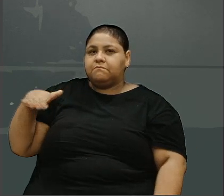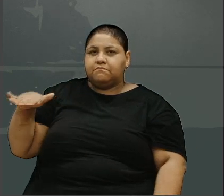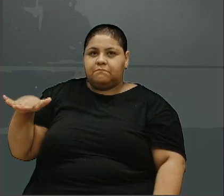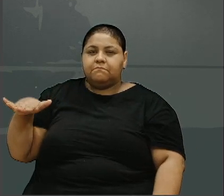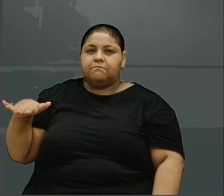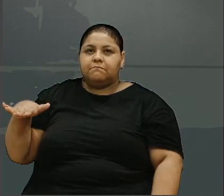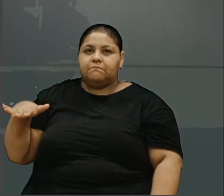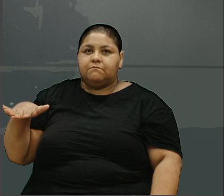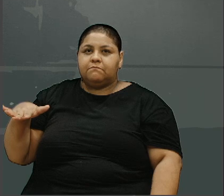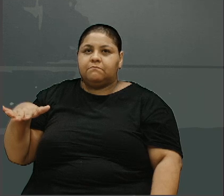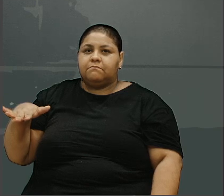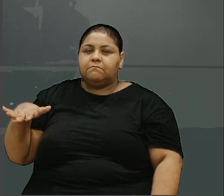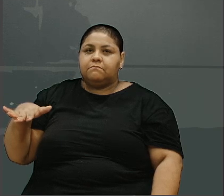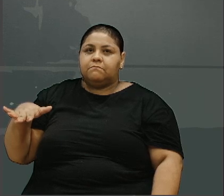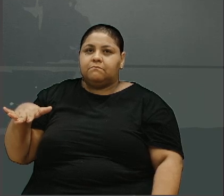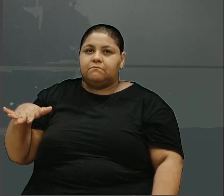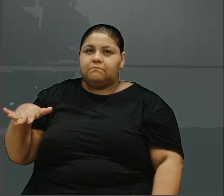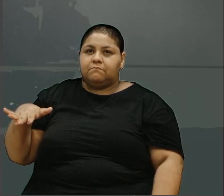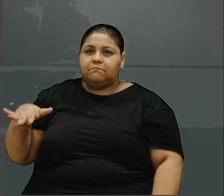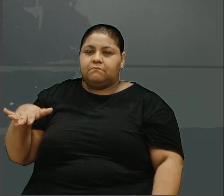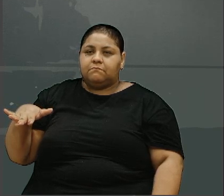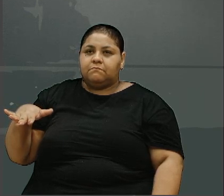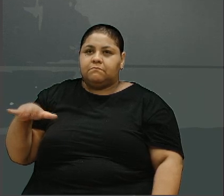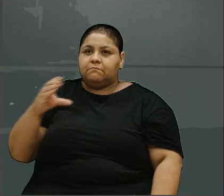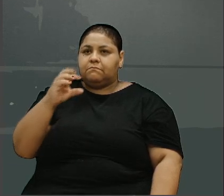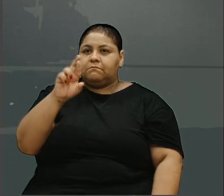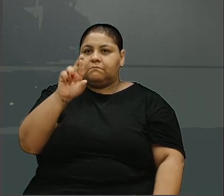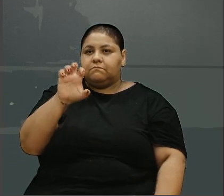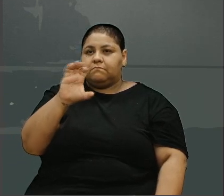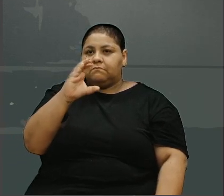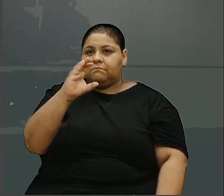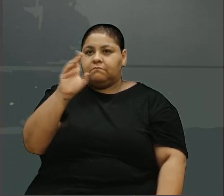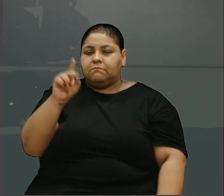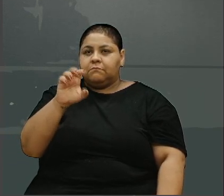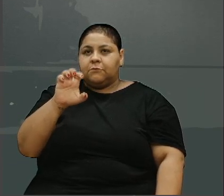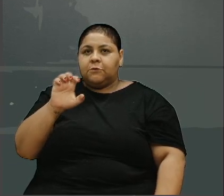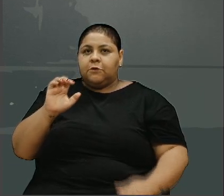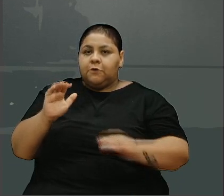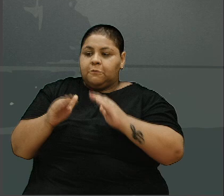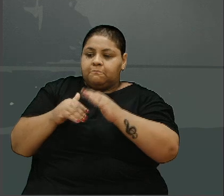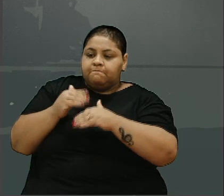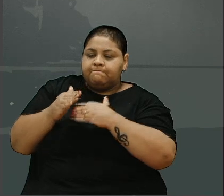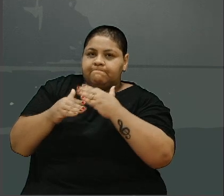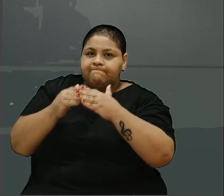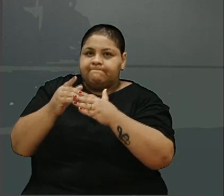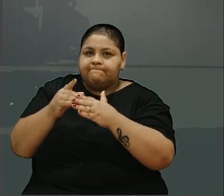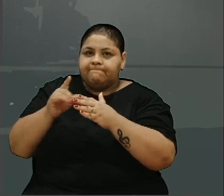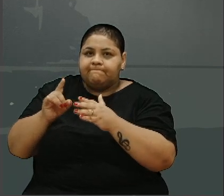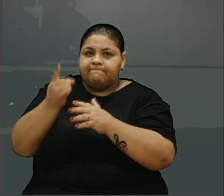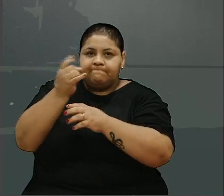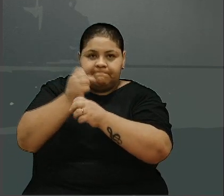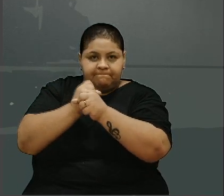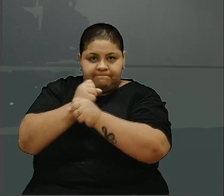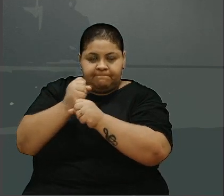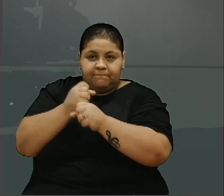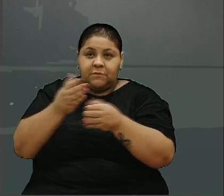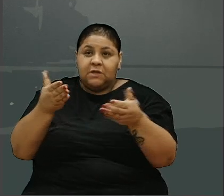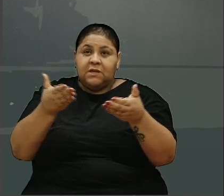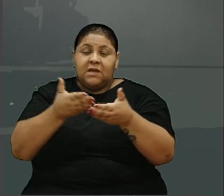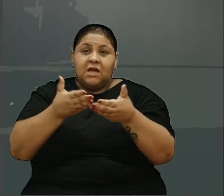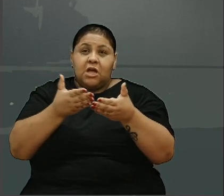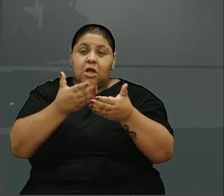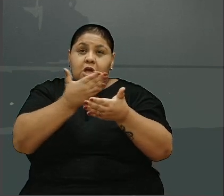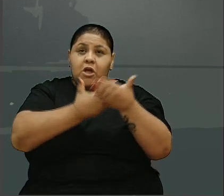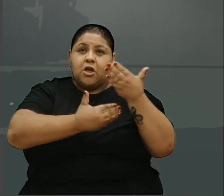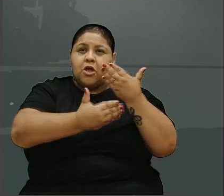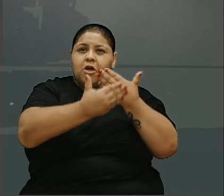e creches no decorrer dos últimos anos. Então, chegamos na totalidade